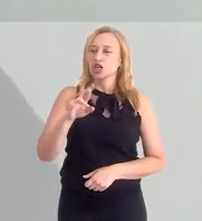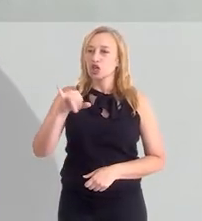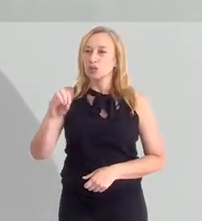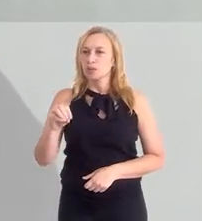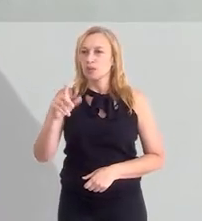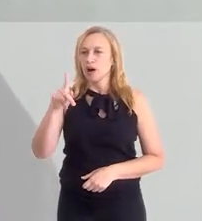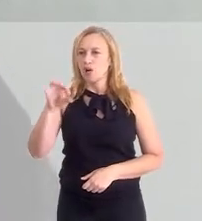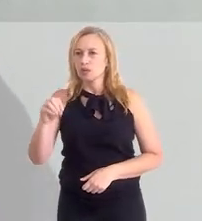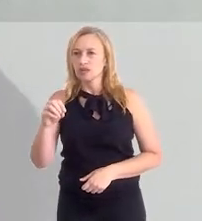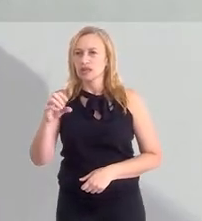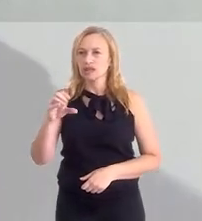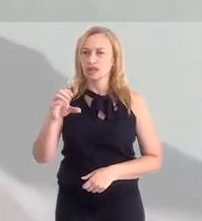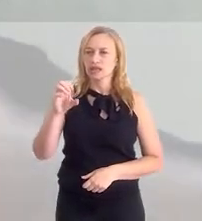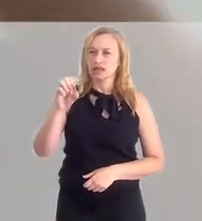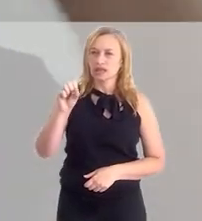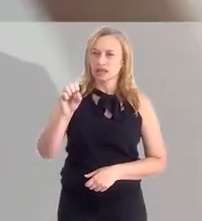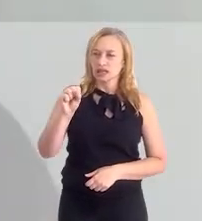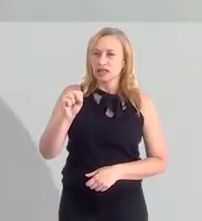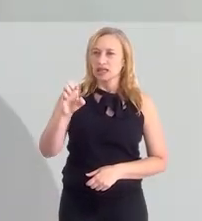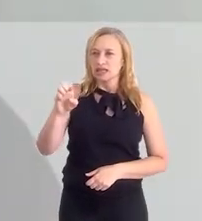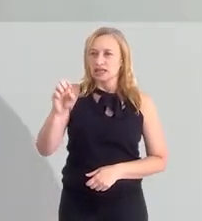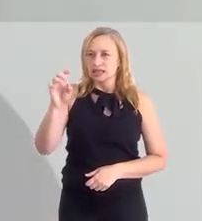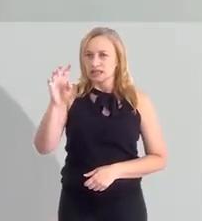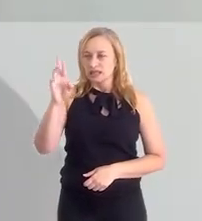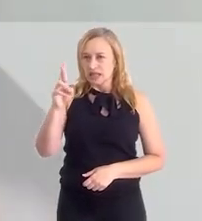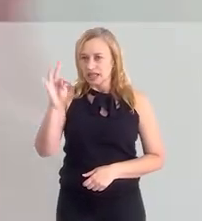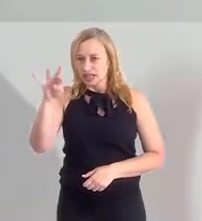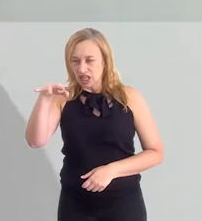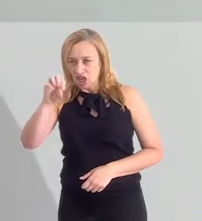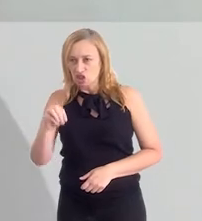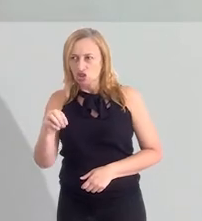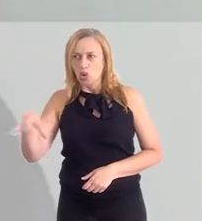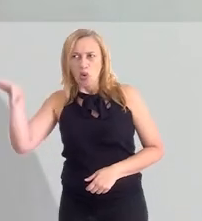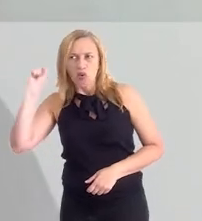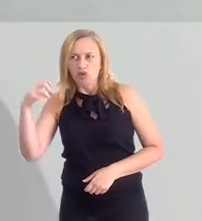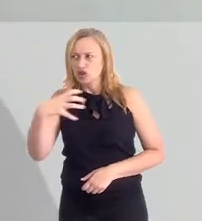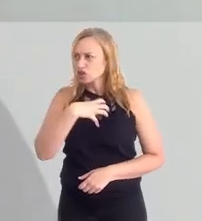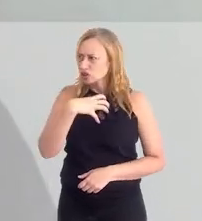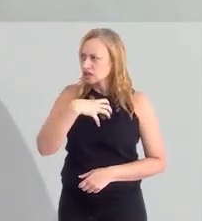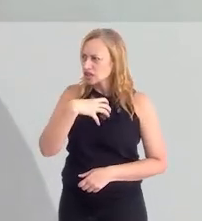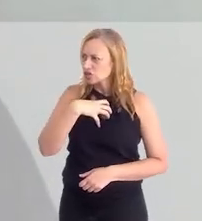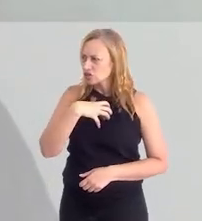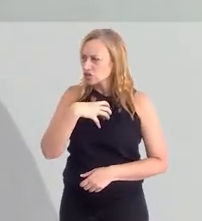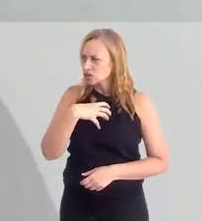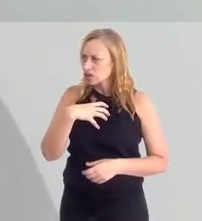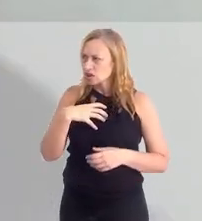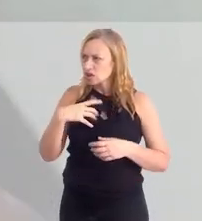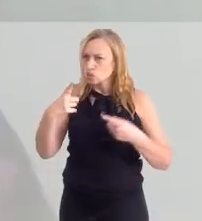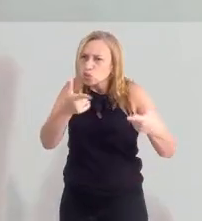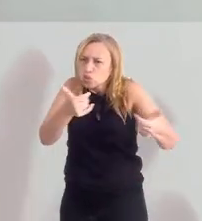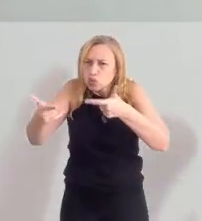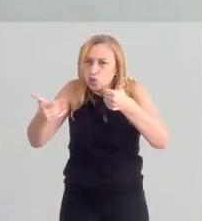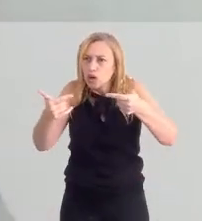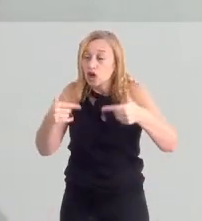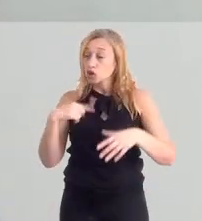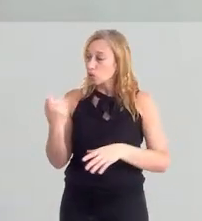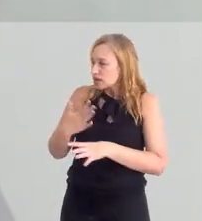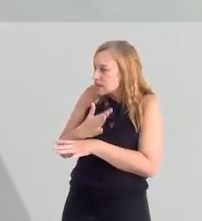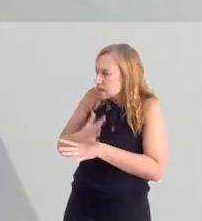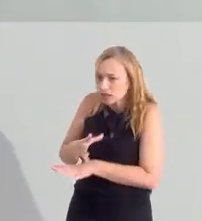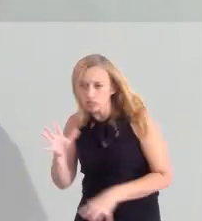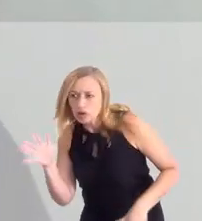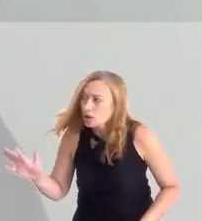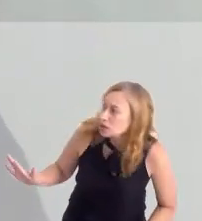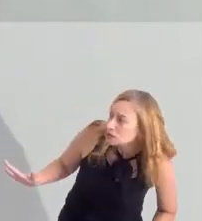sertanejo, e escutam-se tiros. Nós que somos da cidade, não temos prática nenhuma, nos assustamos.